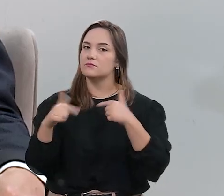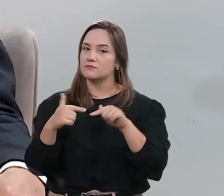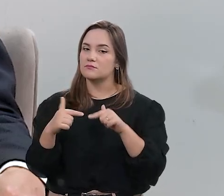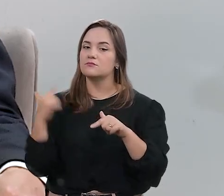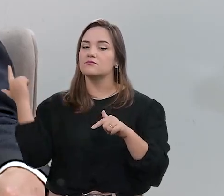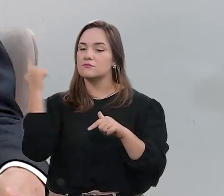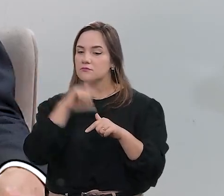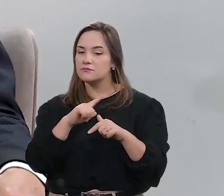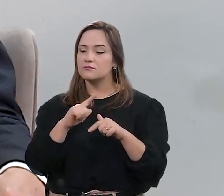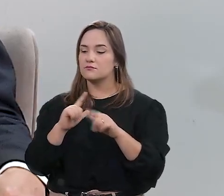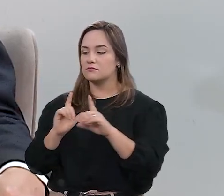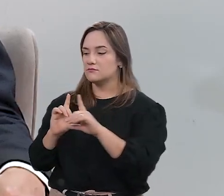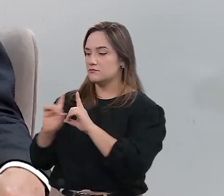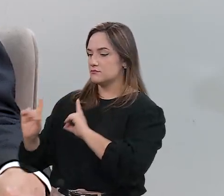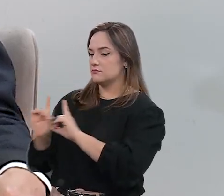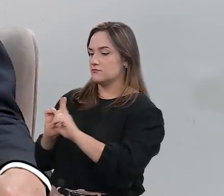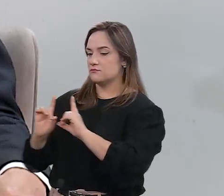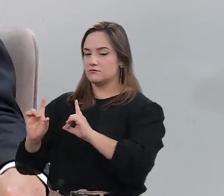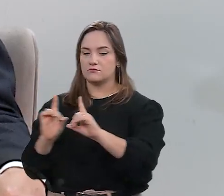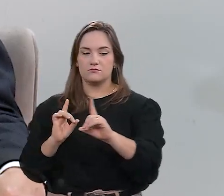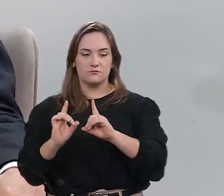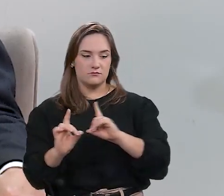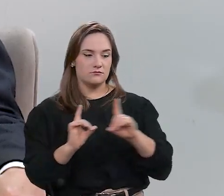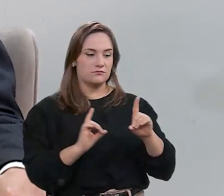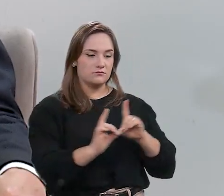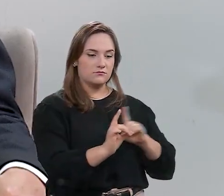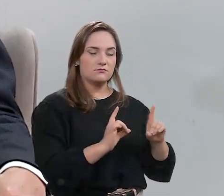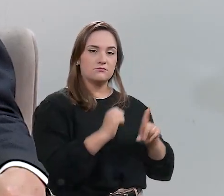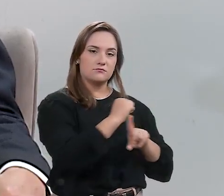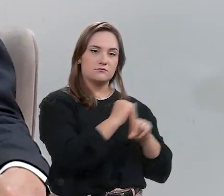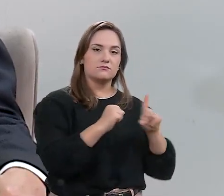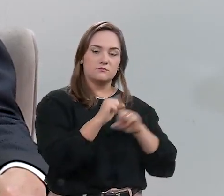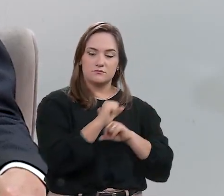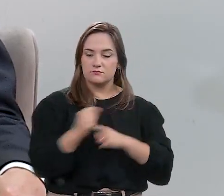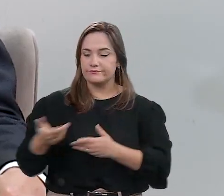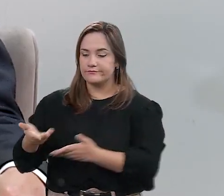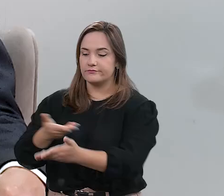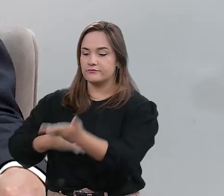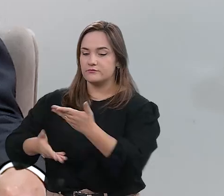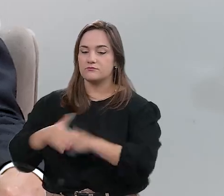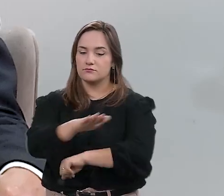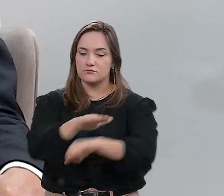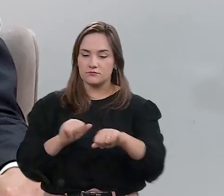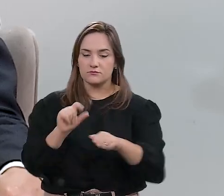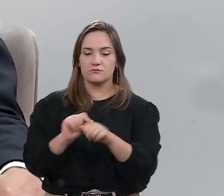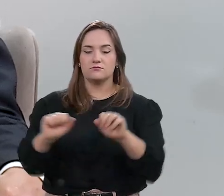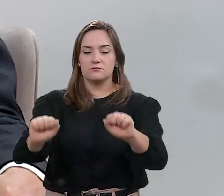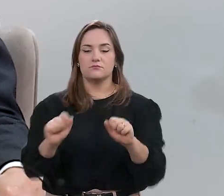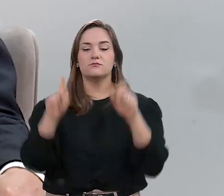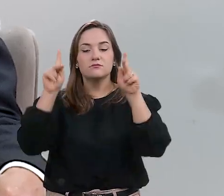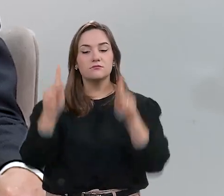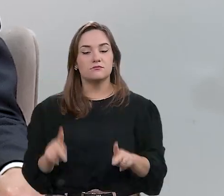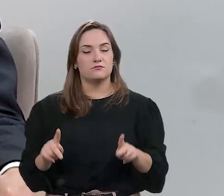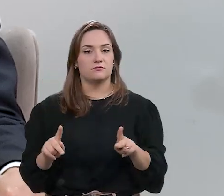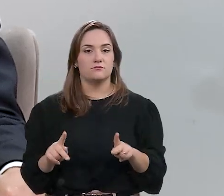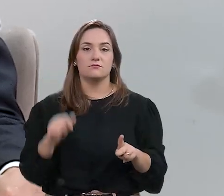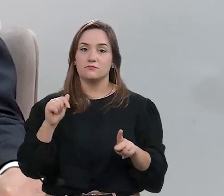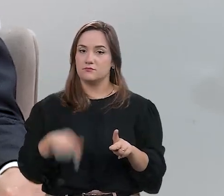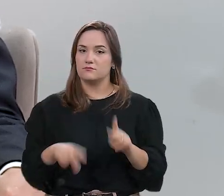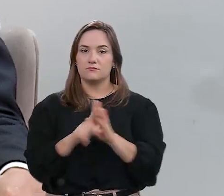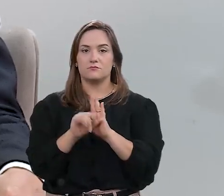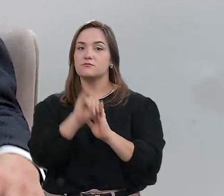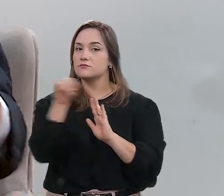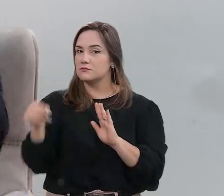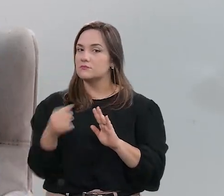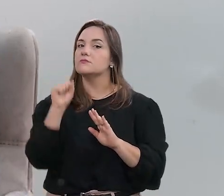essa interlocução com a sociedade civil, ela chama, faz audiência pública. Esse projeto foi um exemplo disso, de